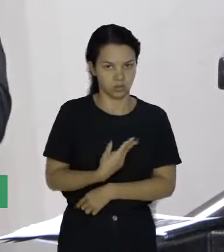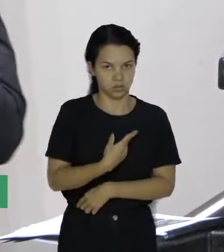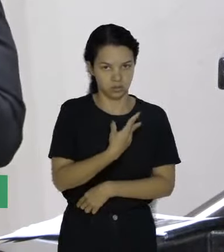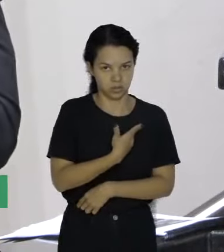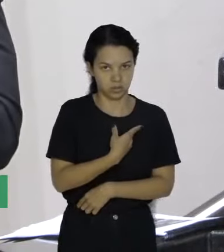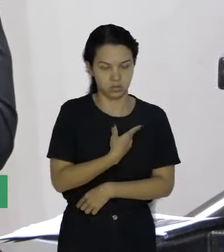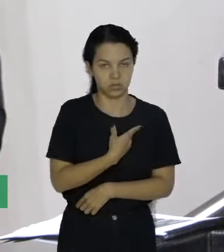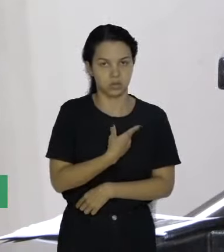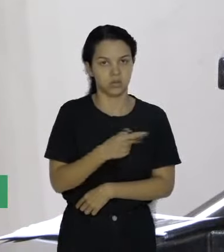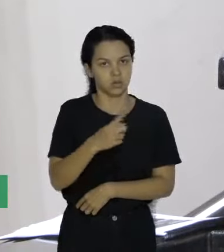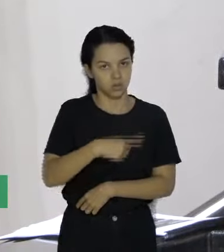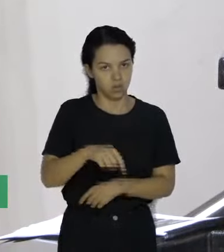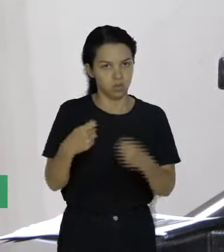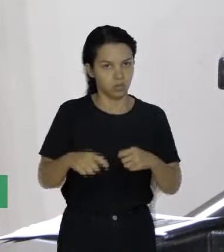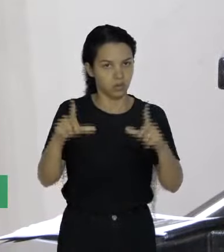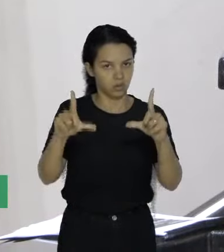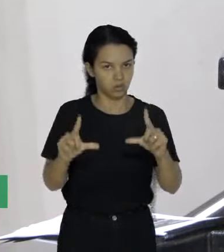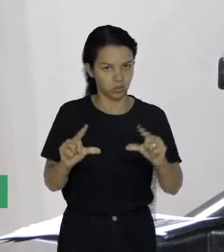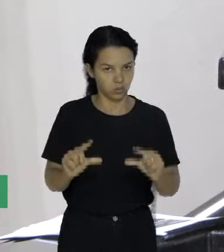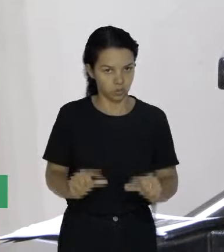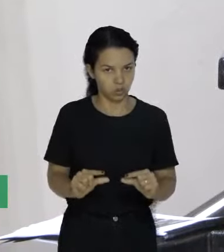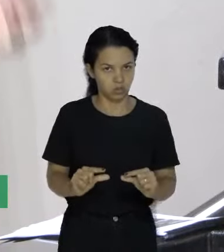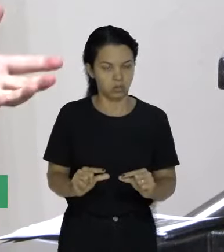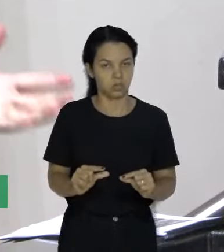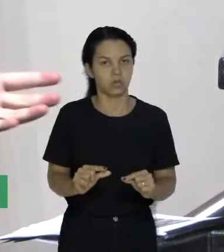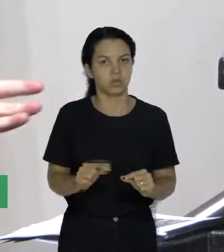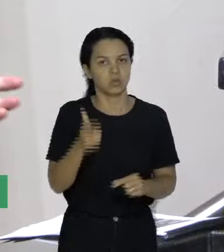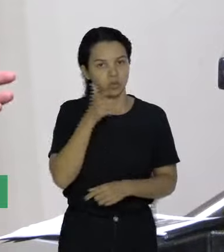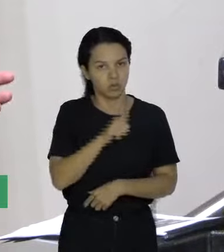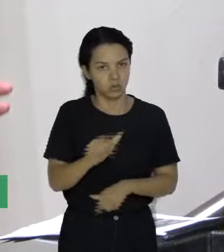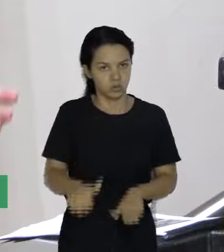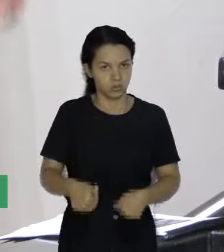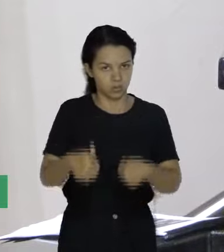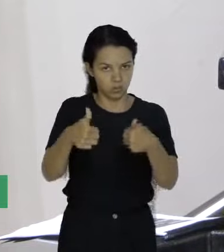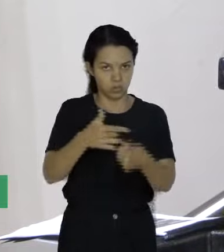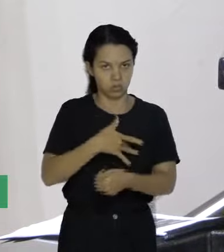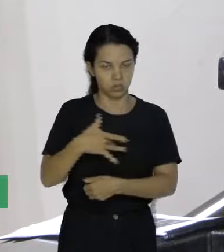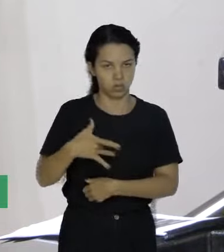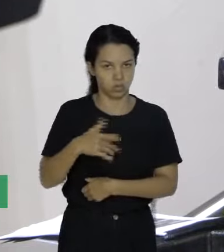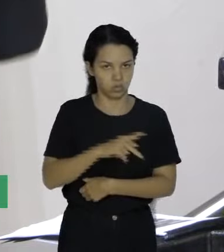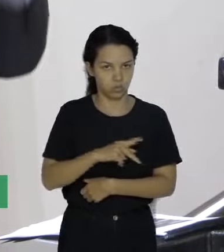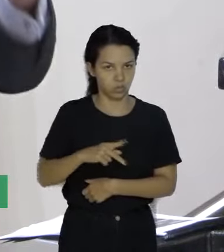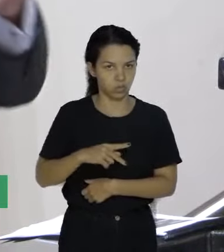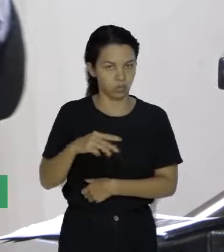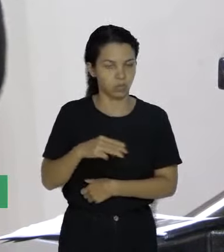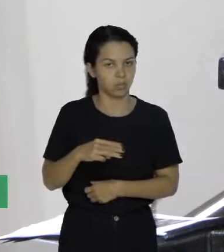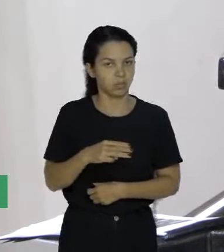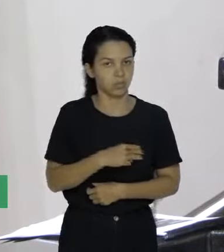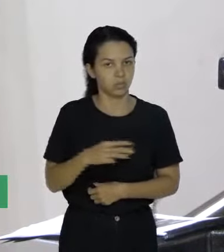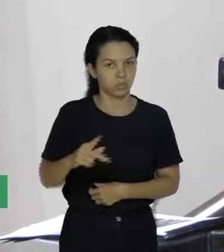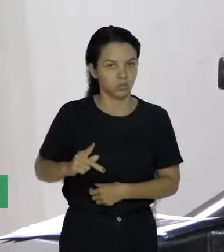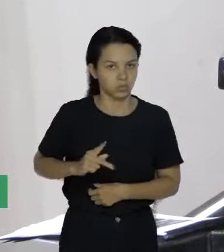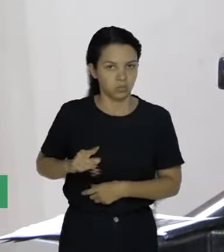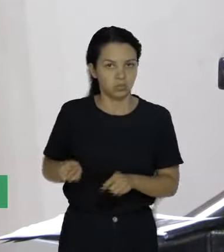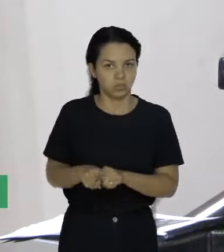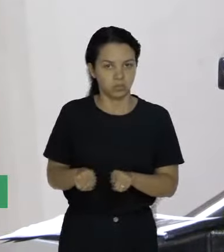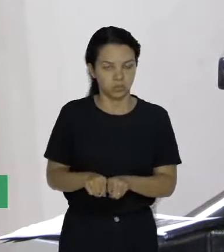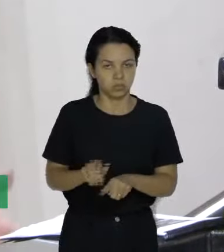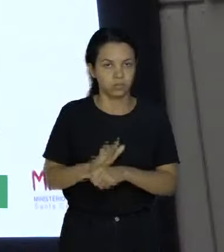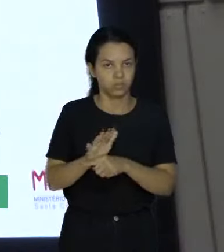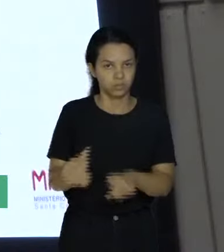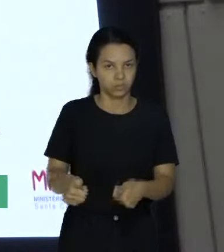precisamos reduzir esse número para alcançar melhores resultados na saúde pública e o Ministério Público tá se empenhando nisso